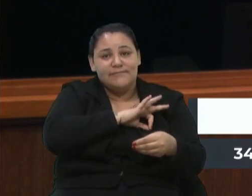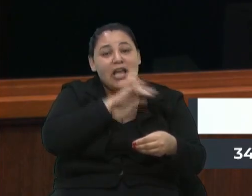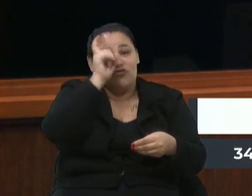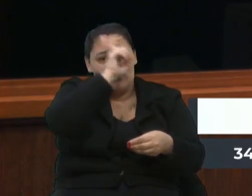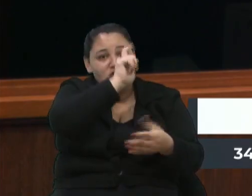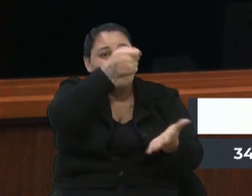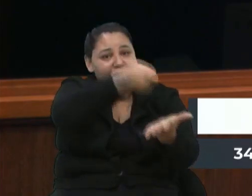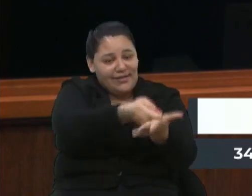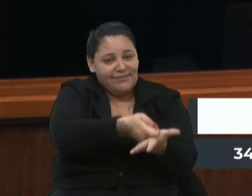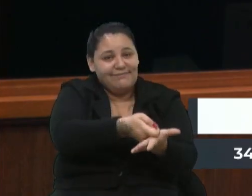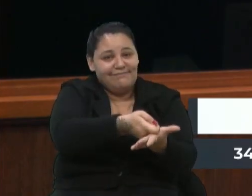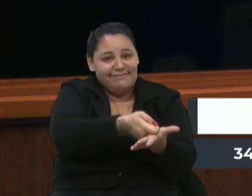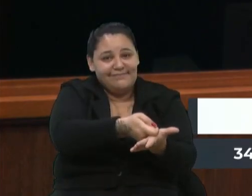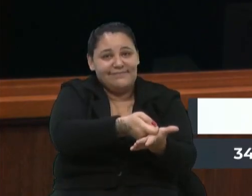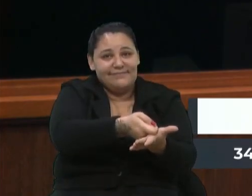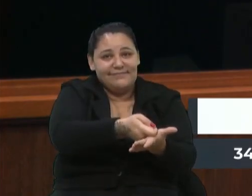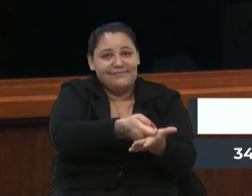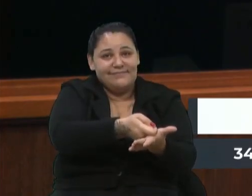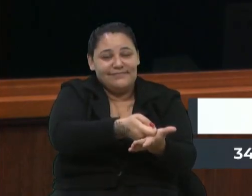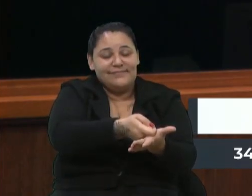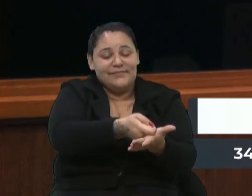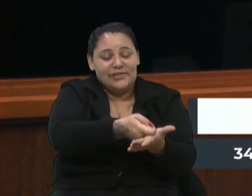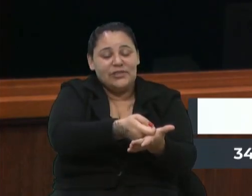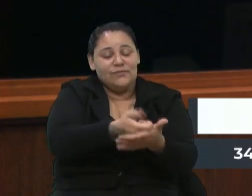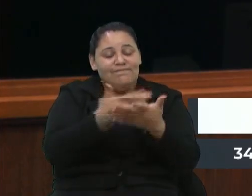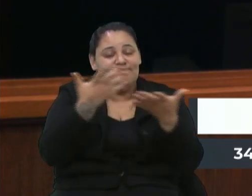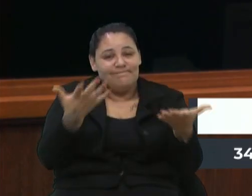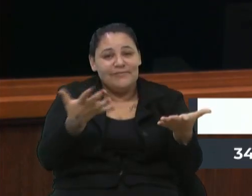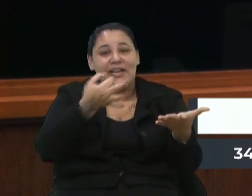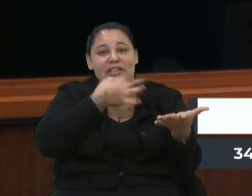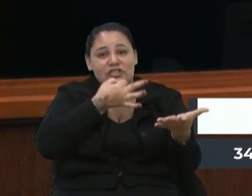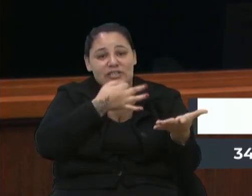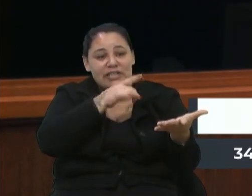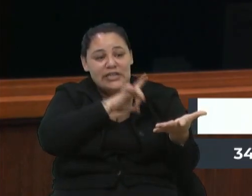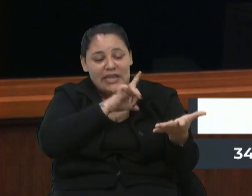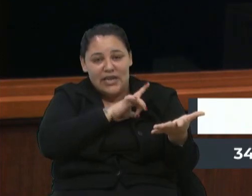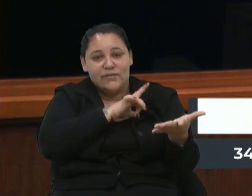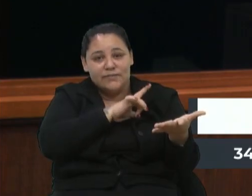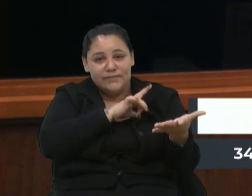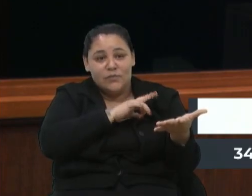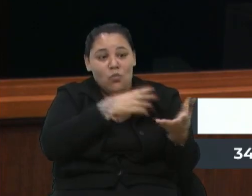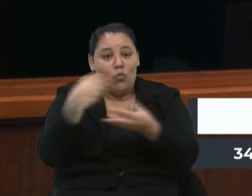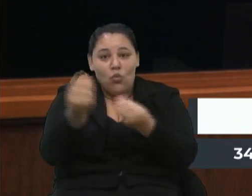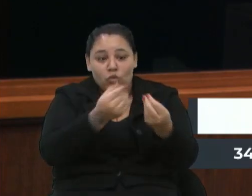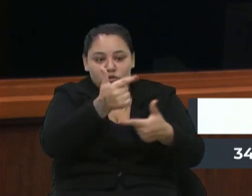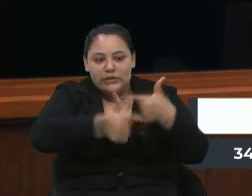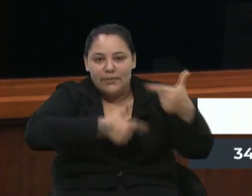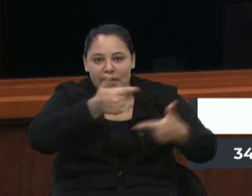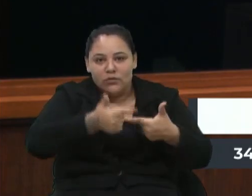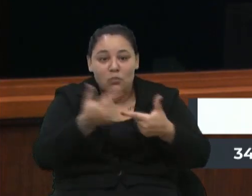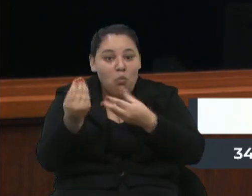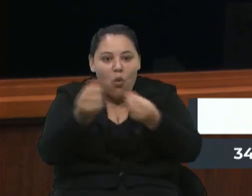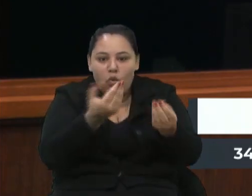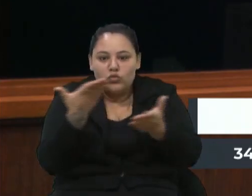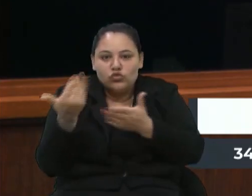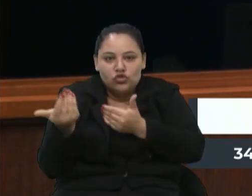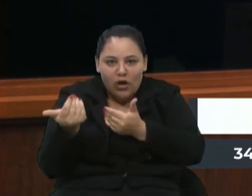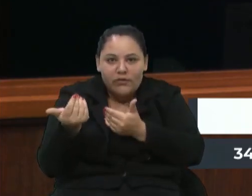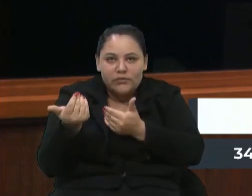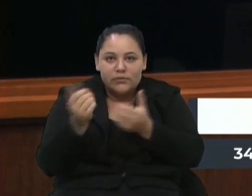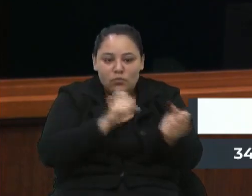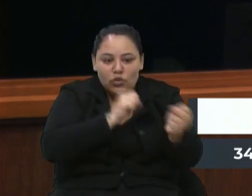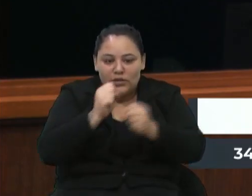aí não é possível numa cidade que tenha uma classe trabalhadora, com tantos jovens podendo